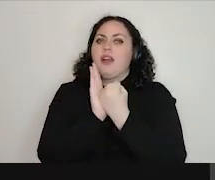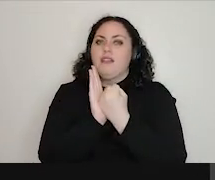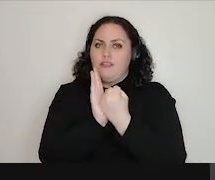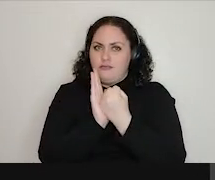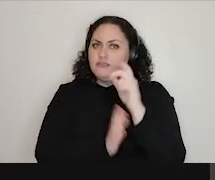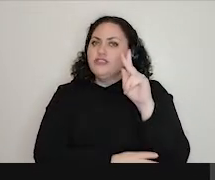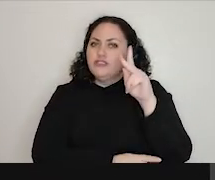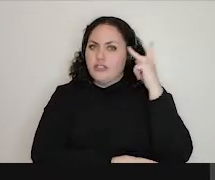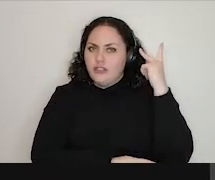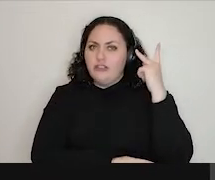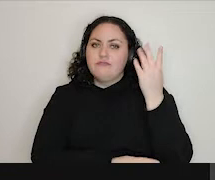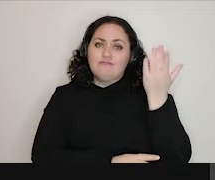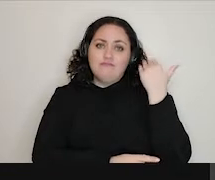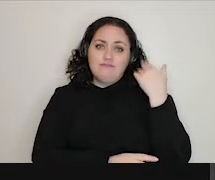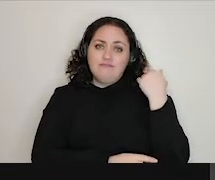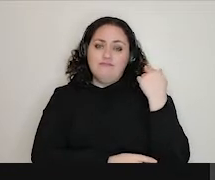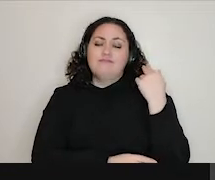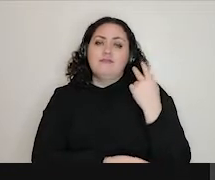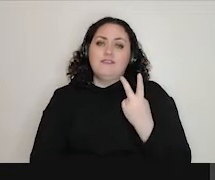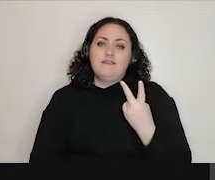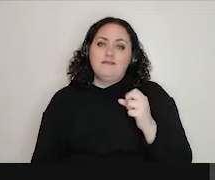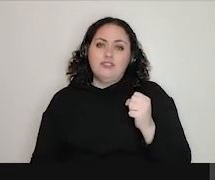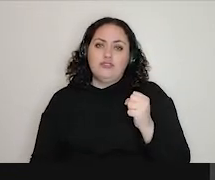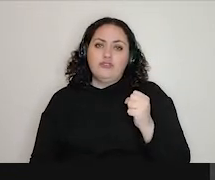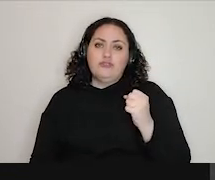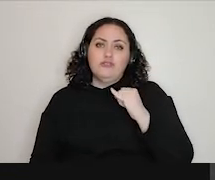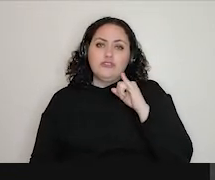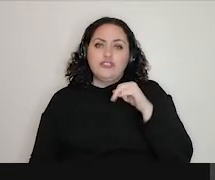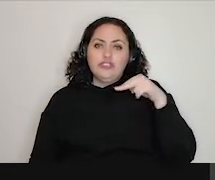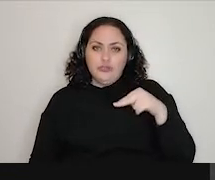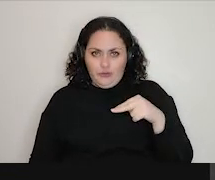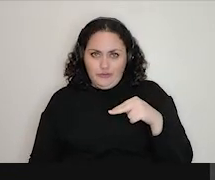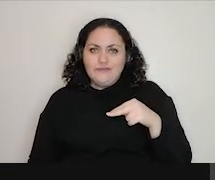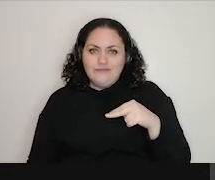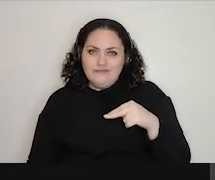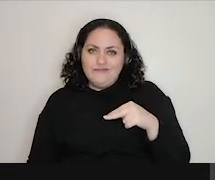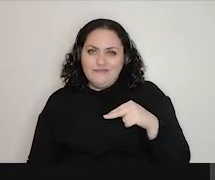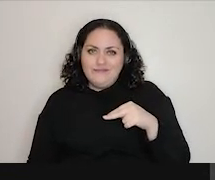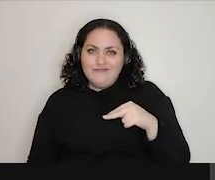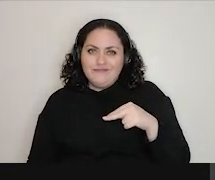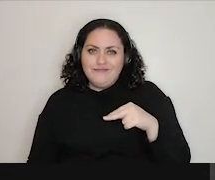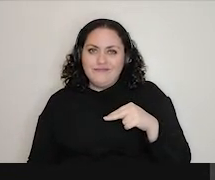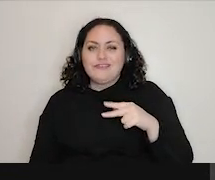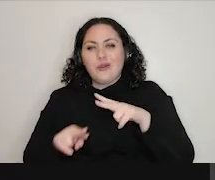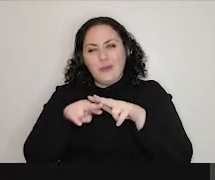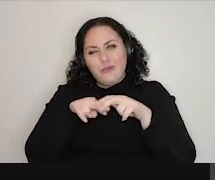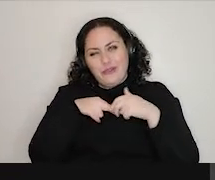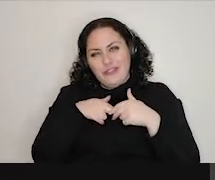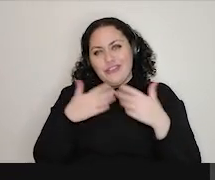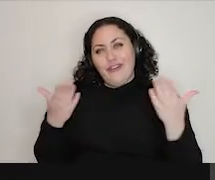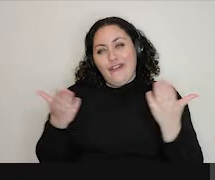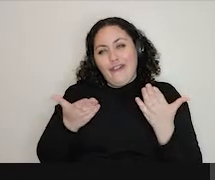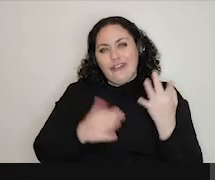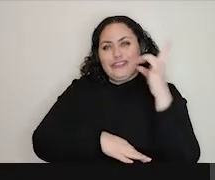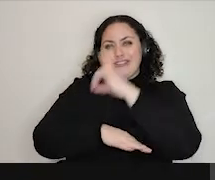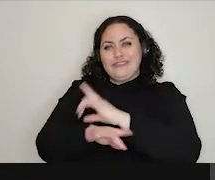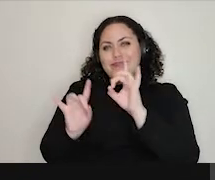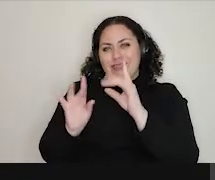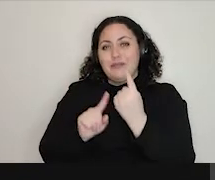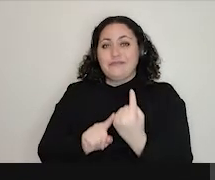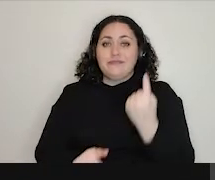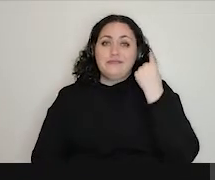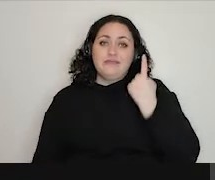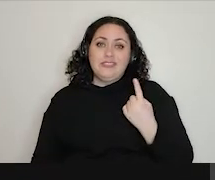de debates um marco histórico, né, que é lá de 28 de junho, que